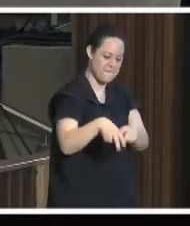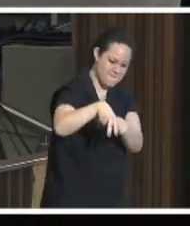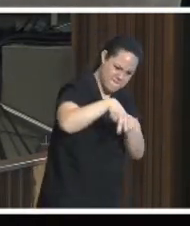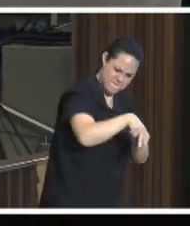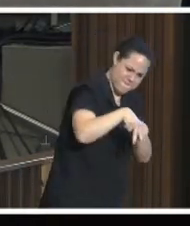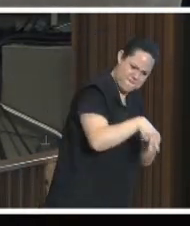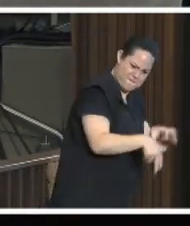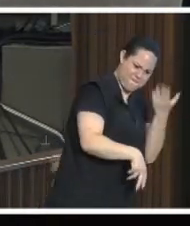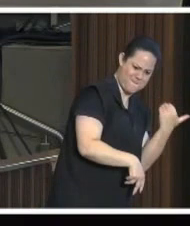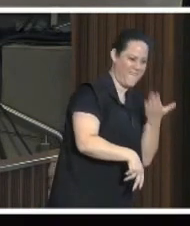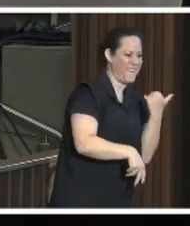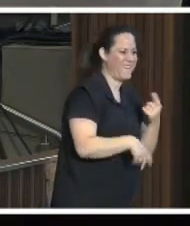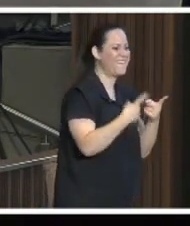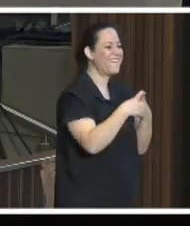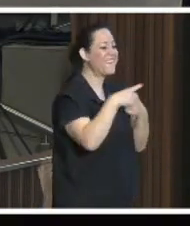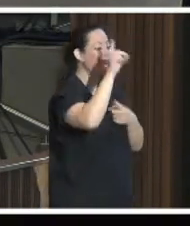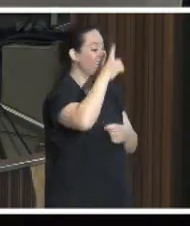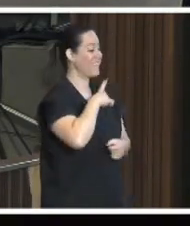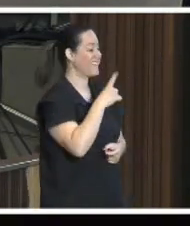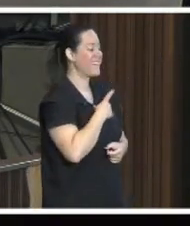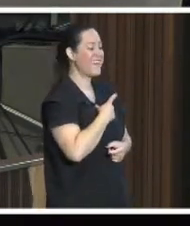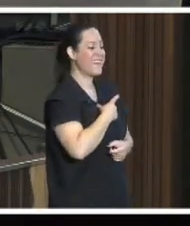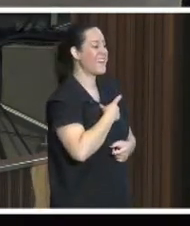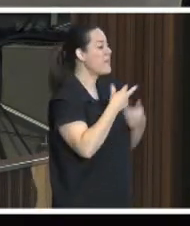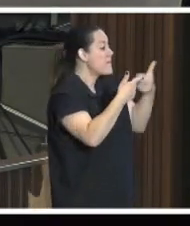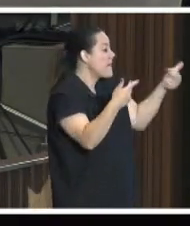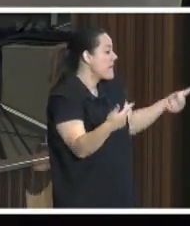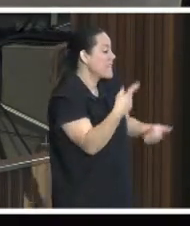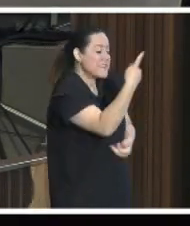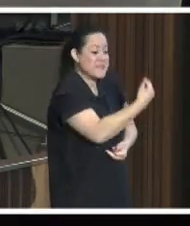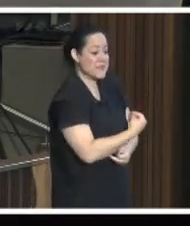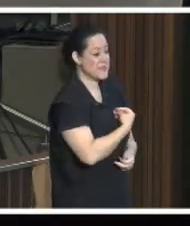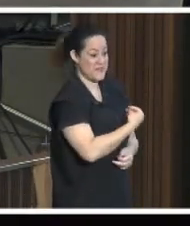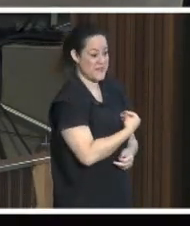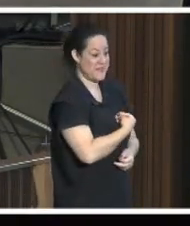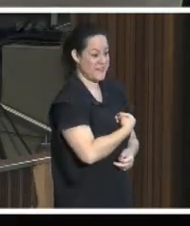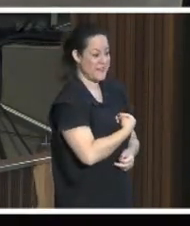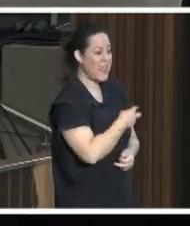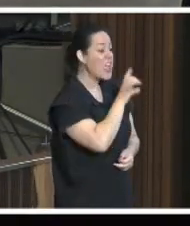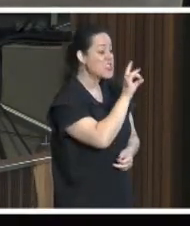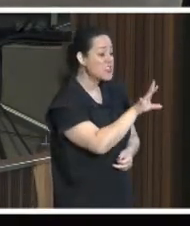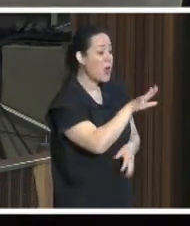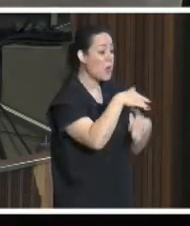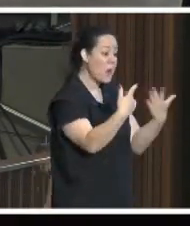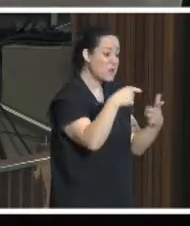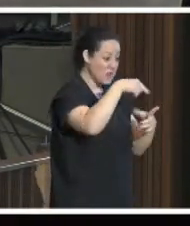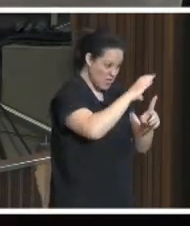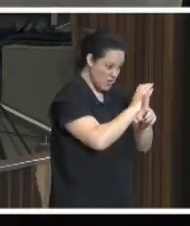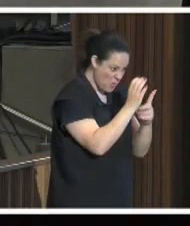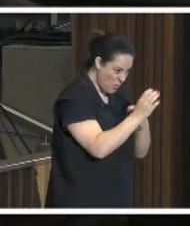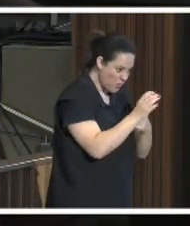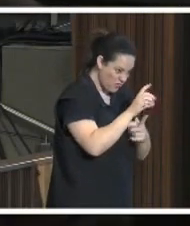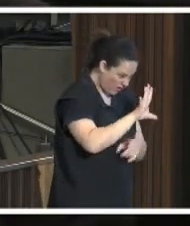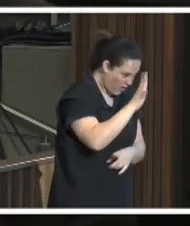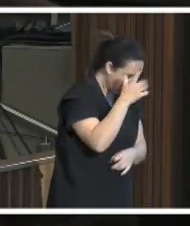Porque Ele tem algo para a tua vida. Mas não é só quando você está no culto que Ele faz